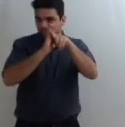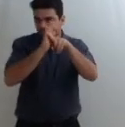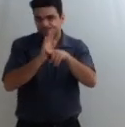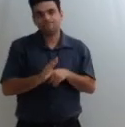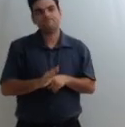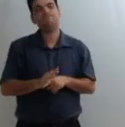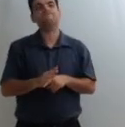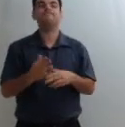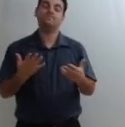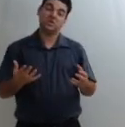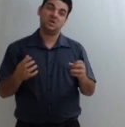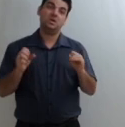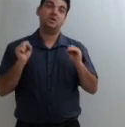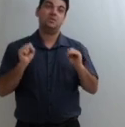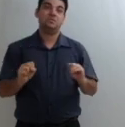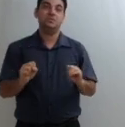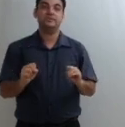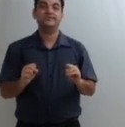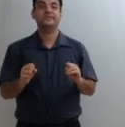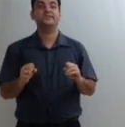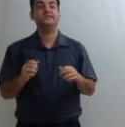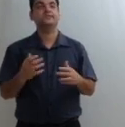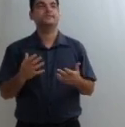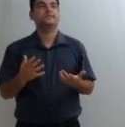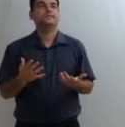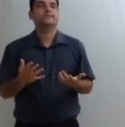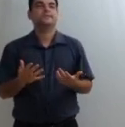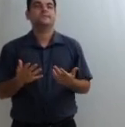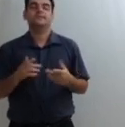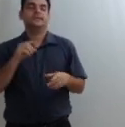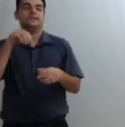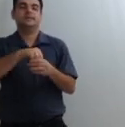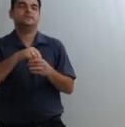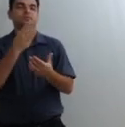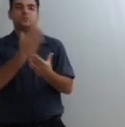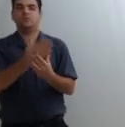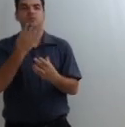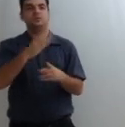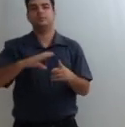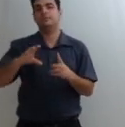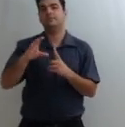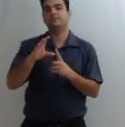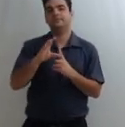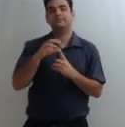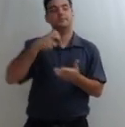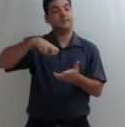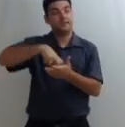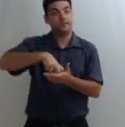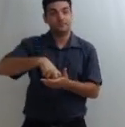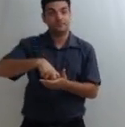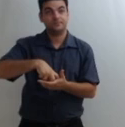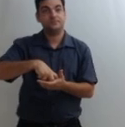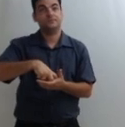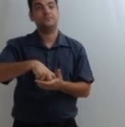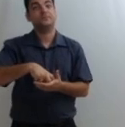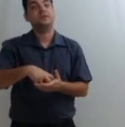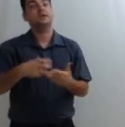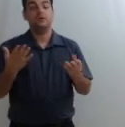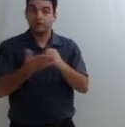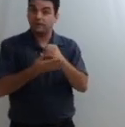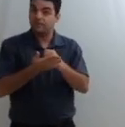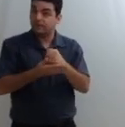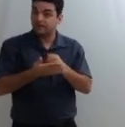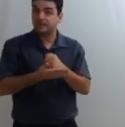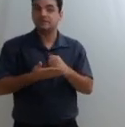caberá à demonstração na ação penal. Mas neste habeas corpus examinamos a fundamentação, e a fundamentação